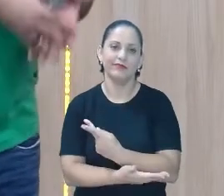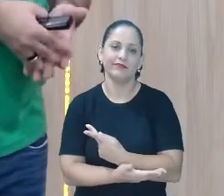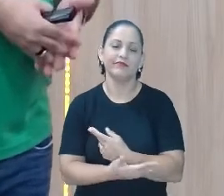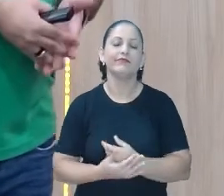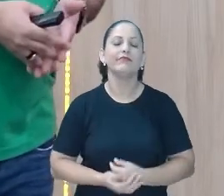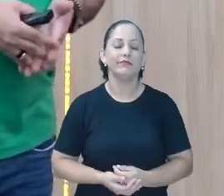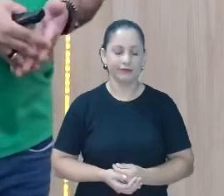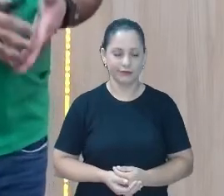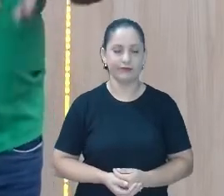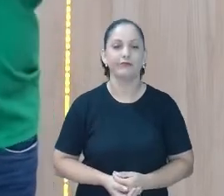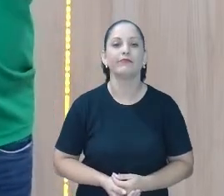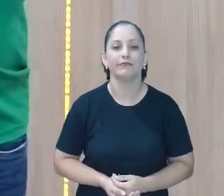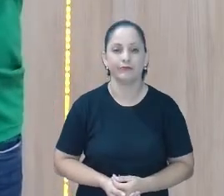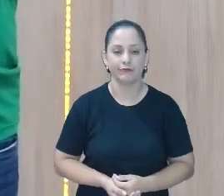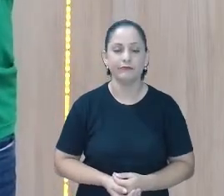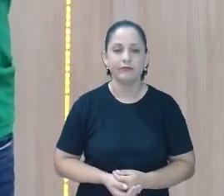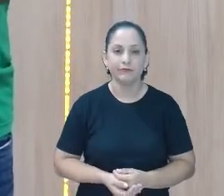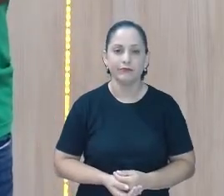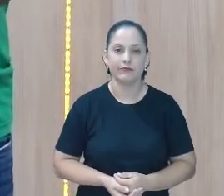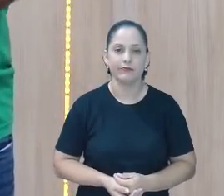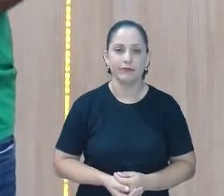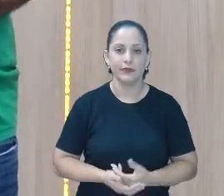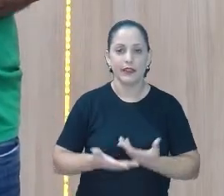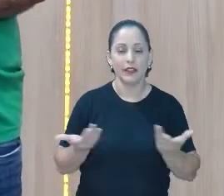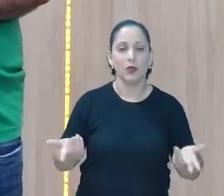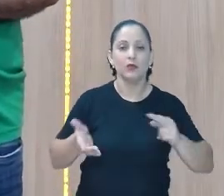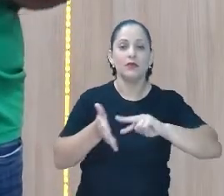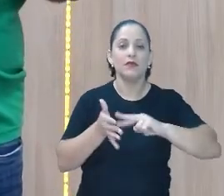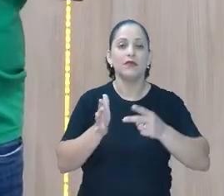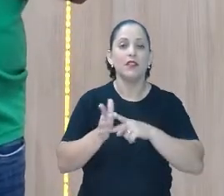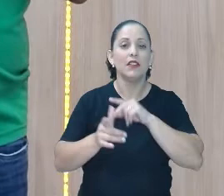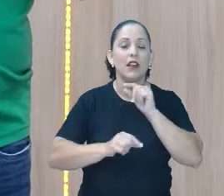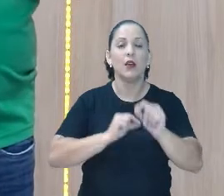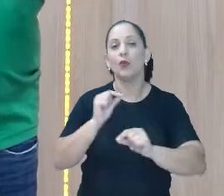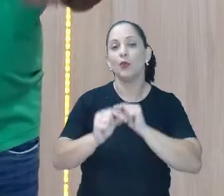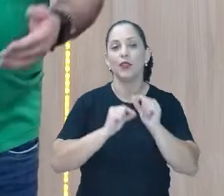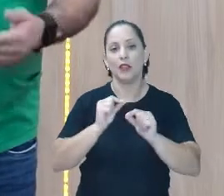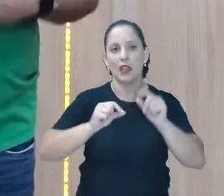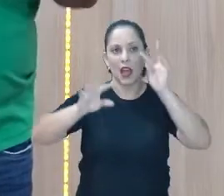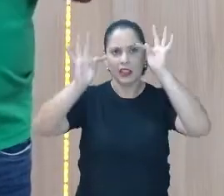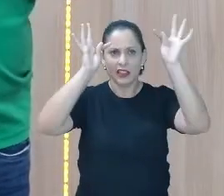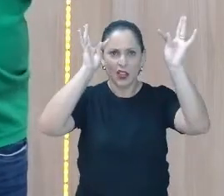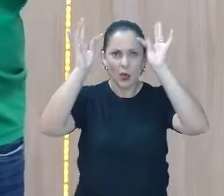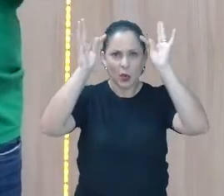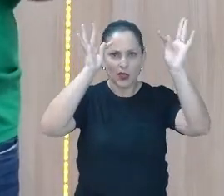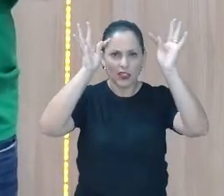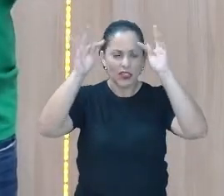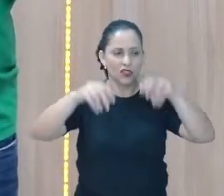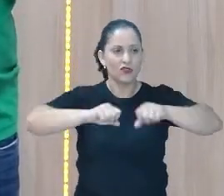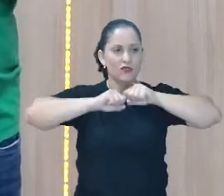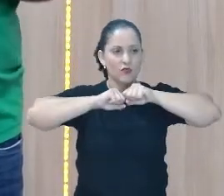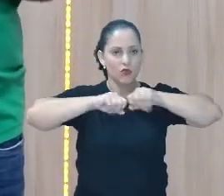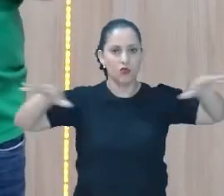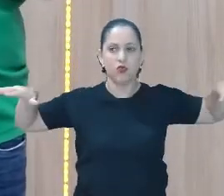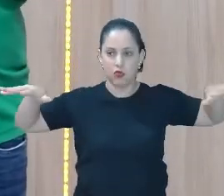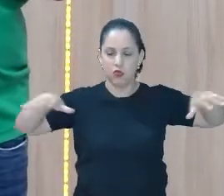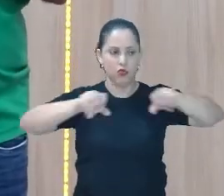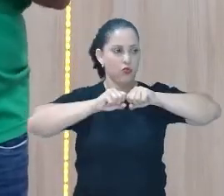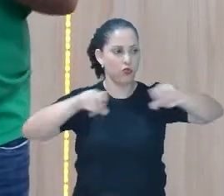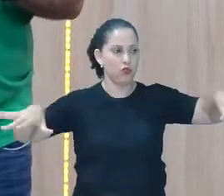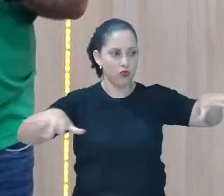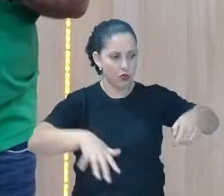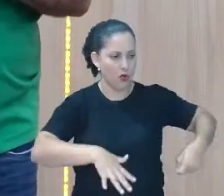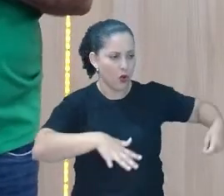são falsas, né? Então, a gente está se referindo a teorias que são divulgadas, né,